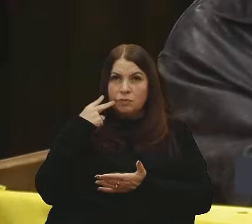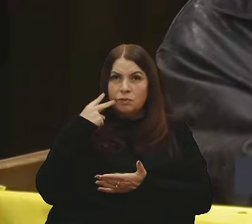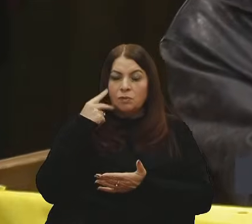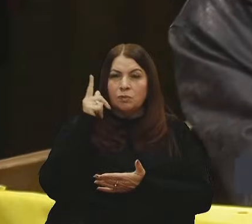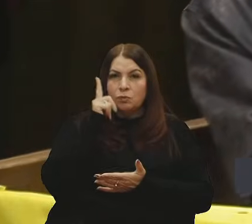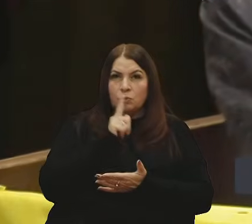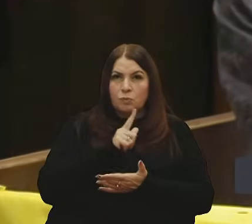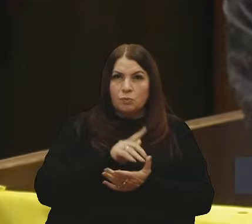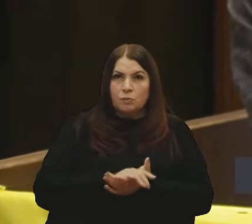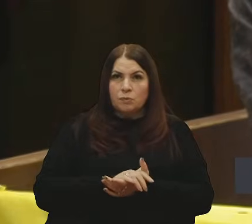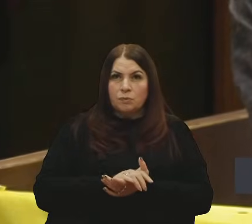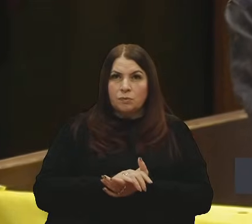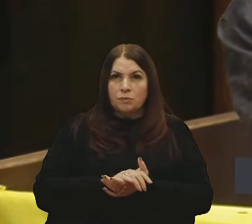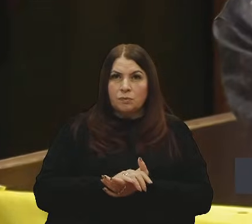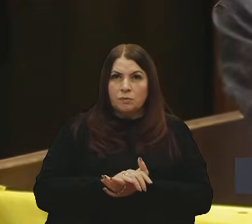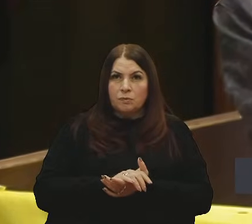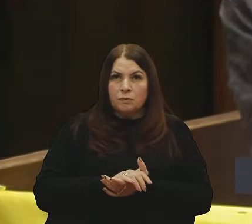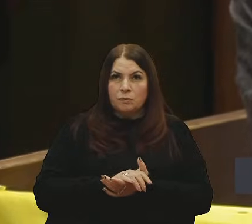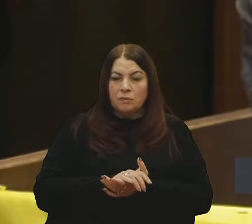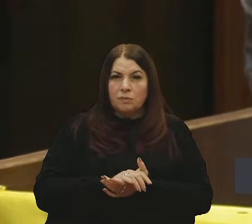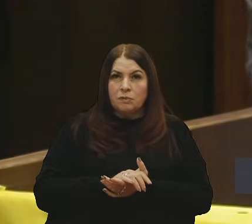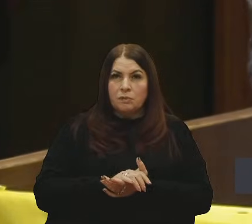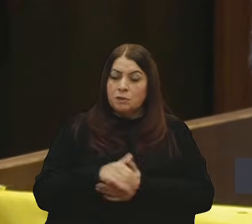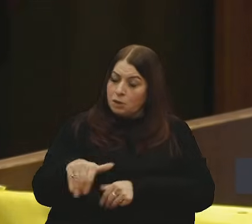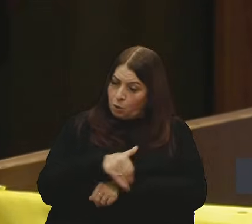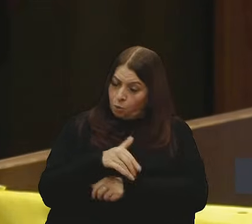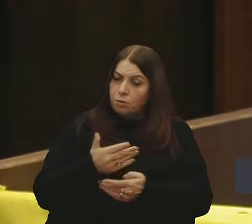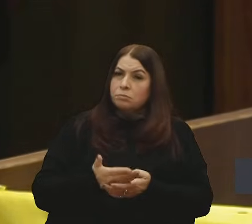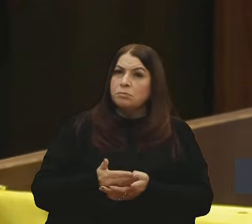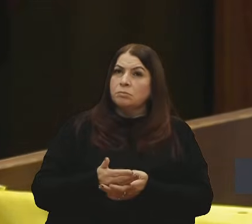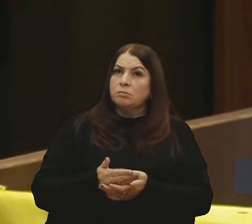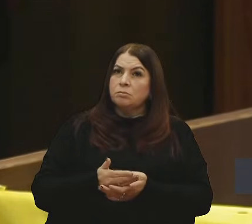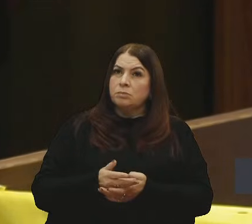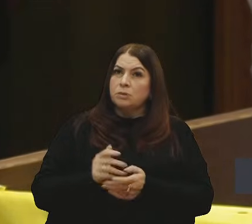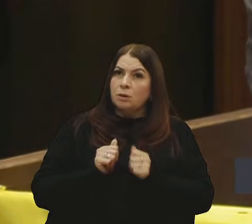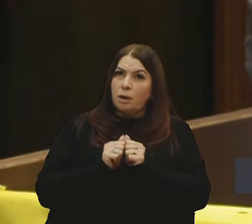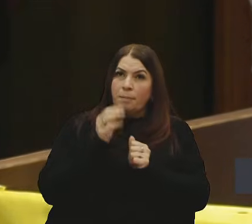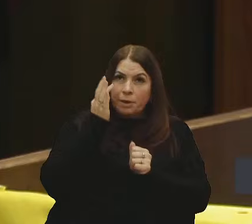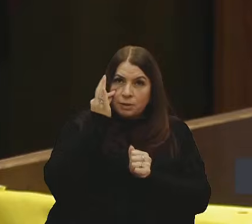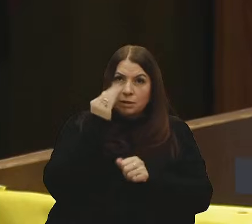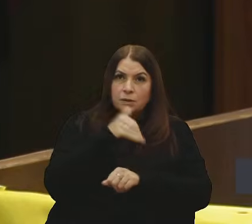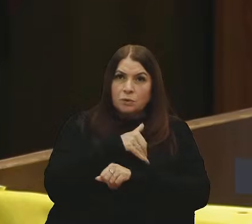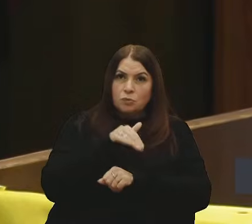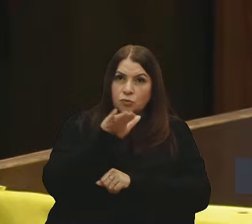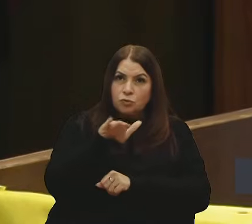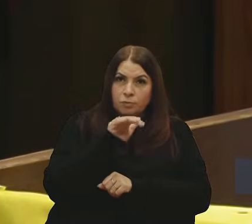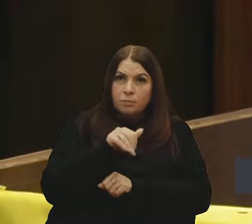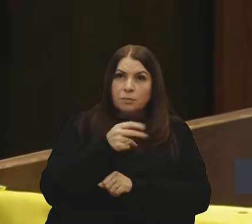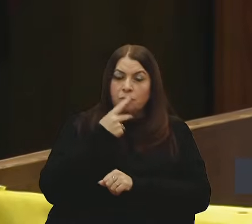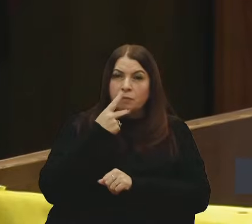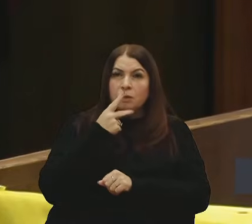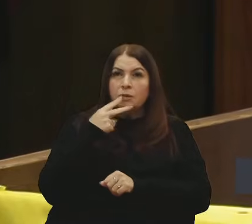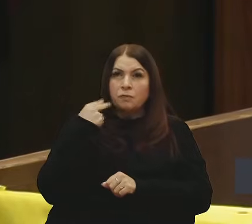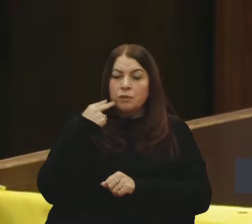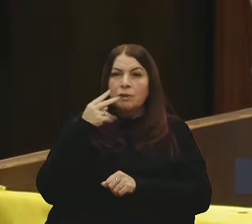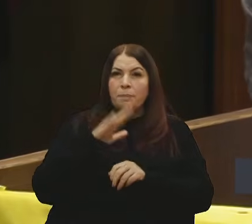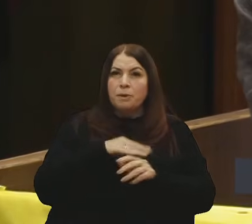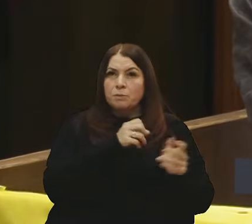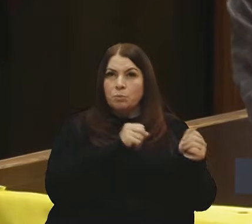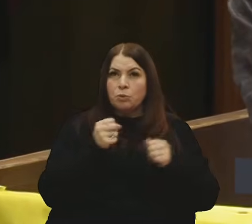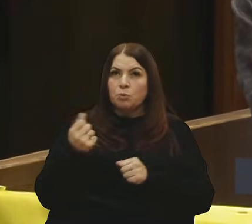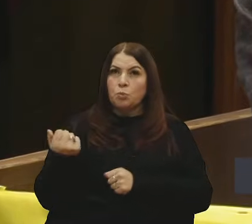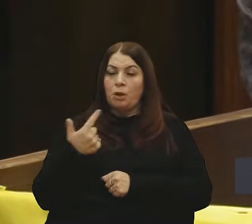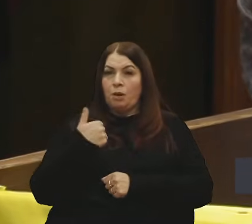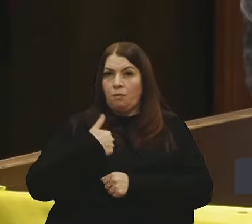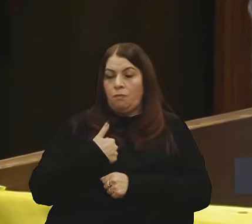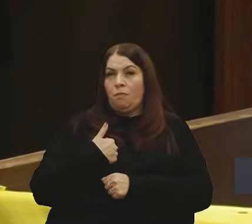Lucas, a sair na rua, a estar presente nas ruas, convocar. Eu digo que vereadores têm mais poder do que eu, e